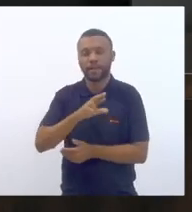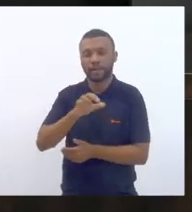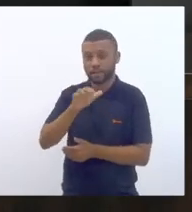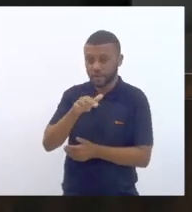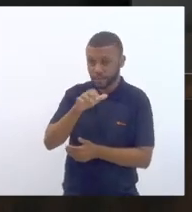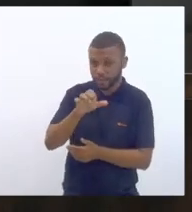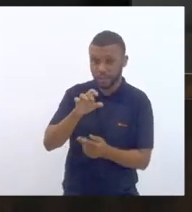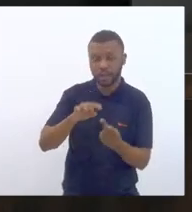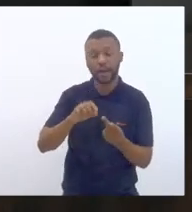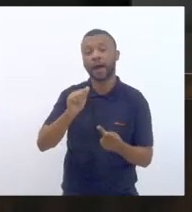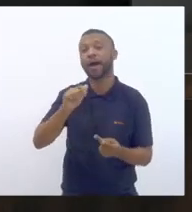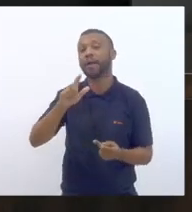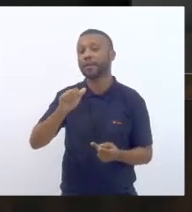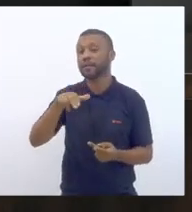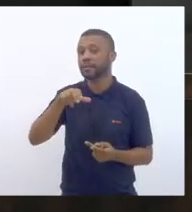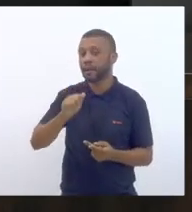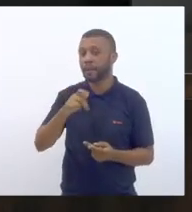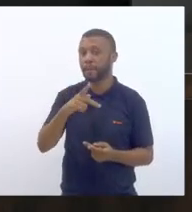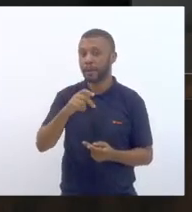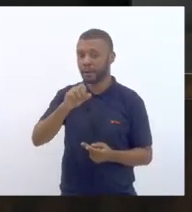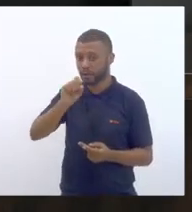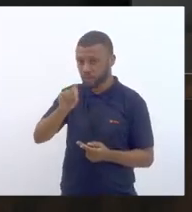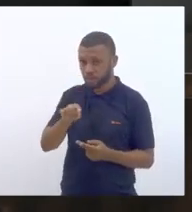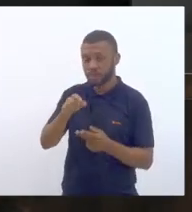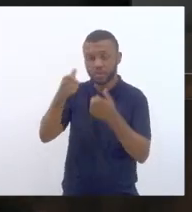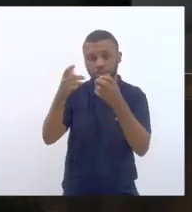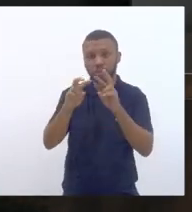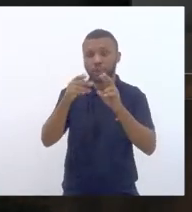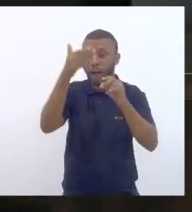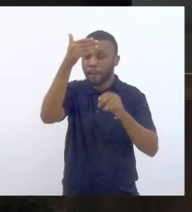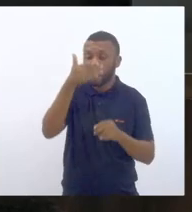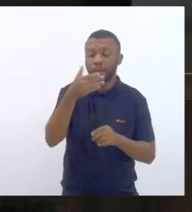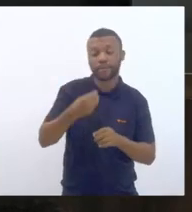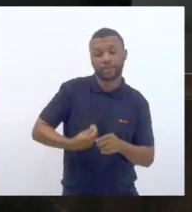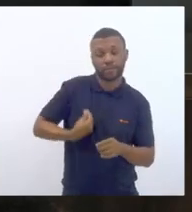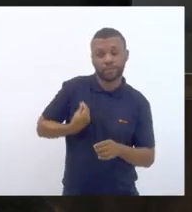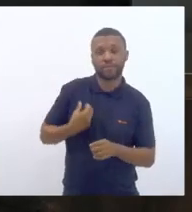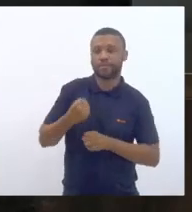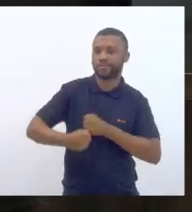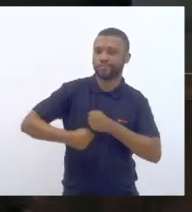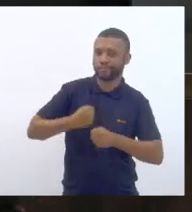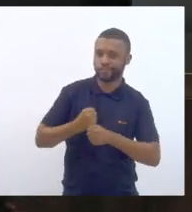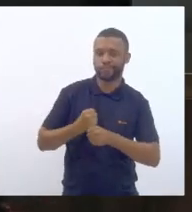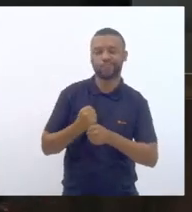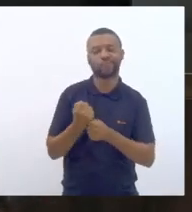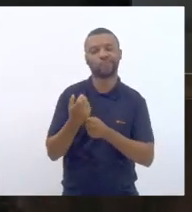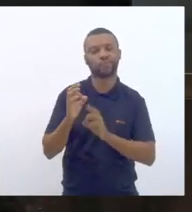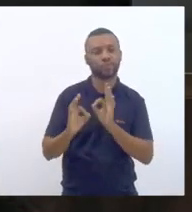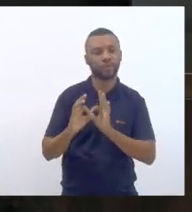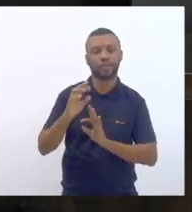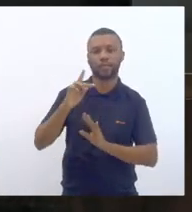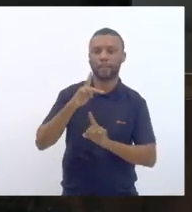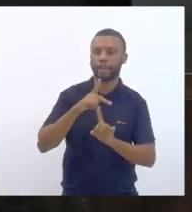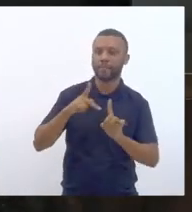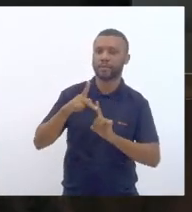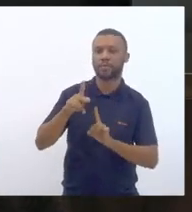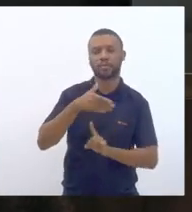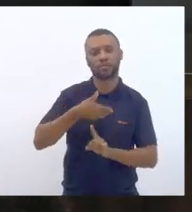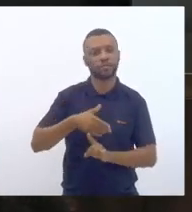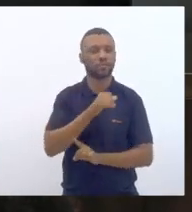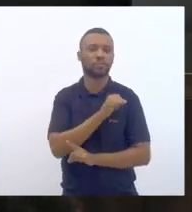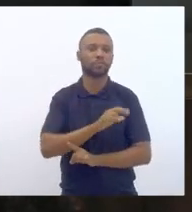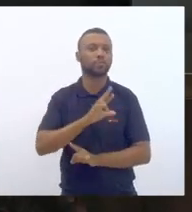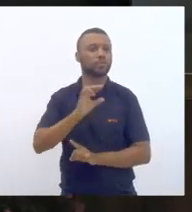Ju, que dispõe sobre o procedimento inerente à prova de vida anual dos beneficiários do Rio Previdência, Fundo Único da Previdência do Estado do Rio de